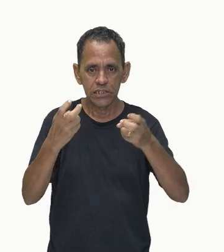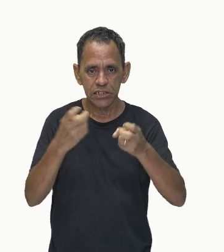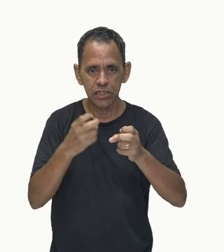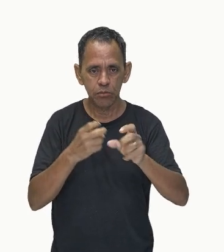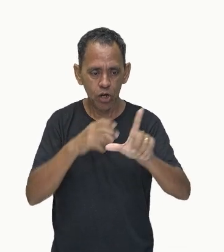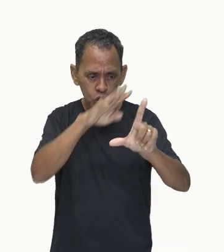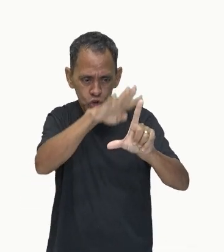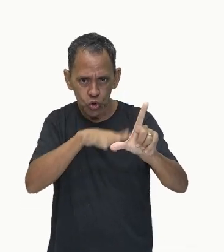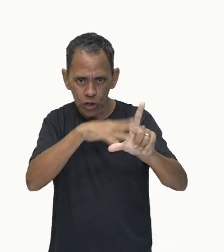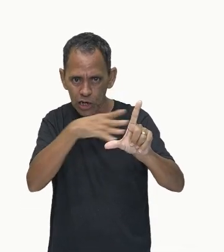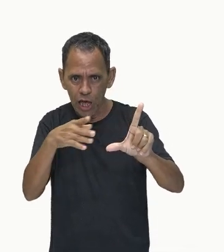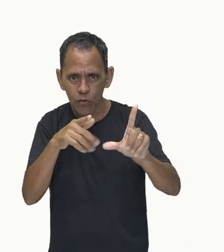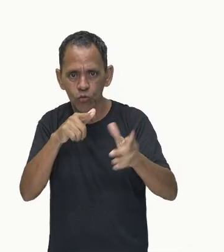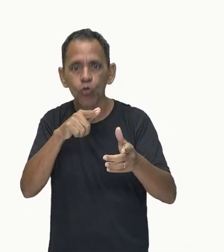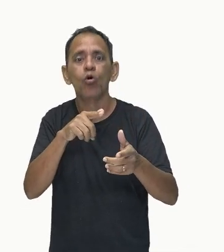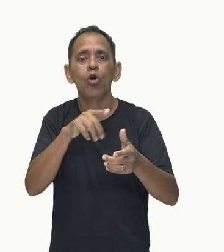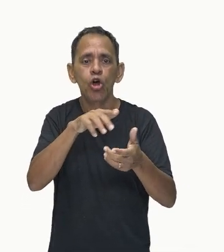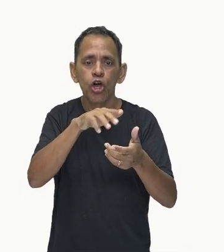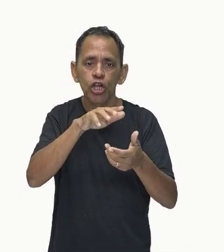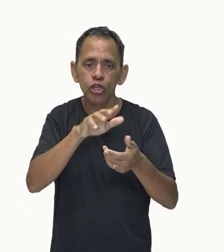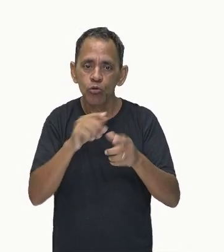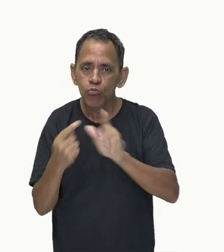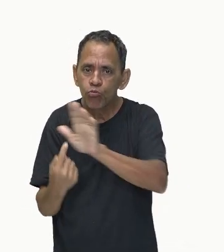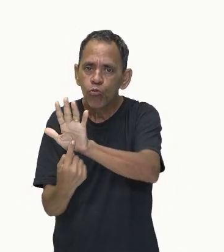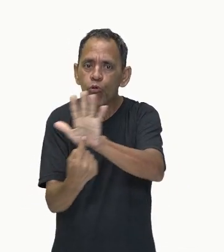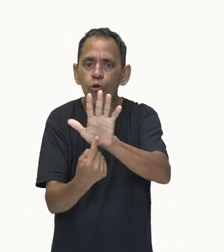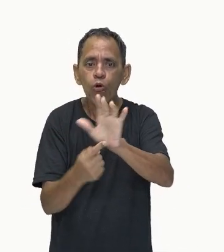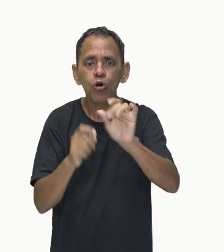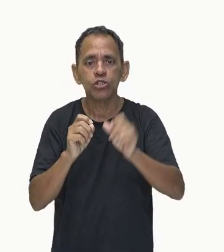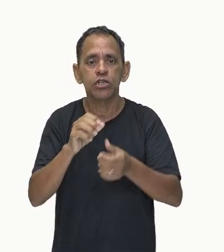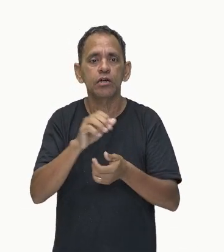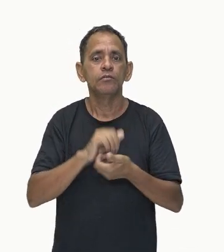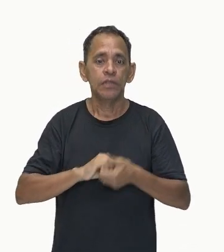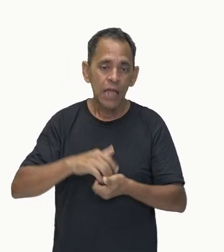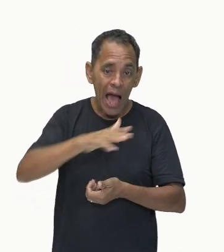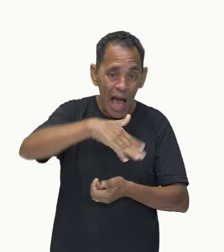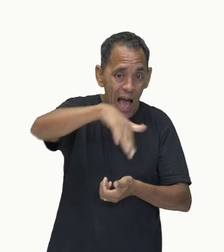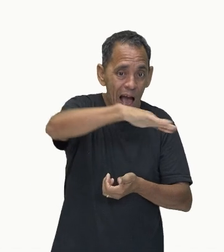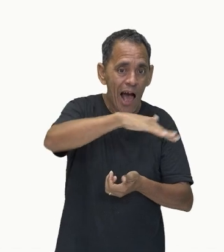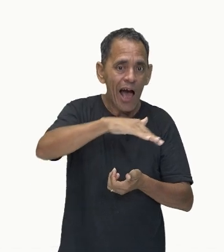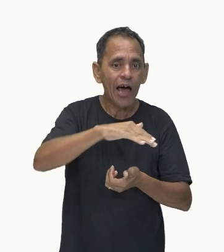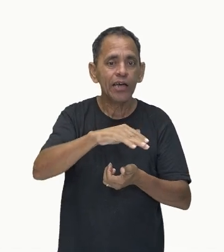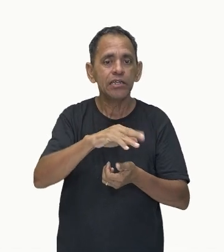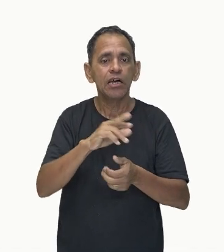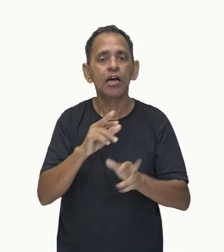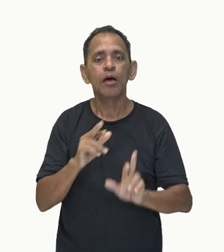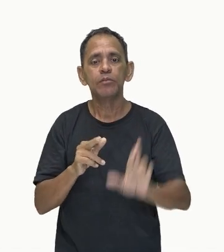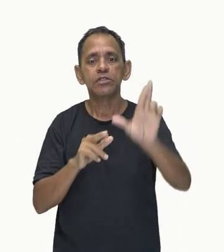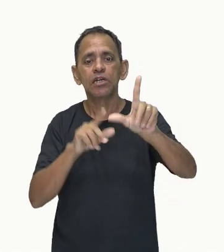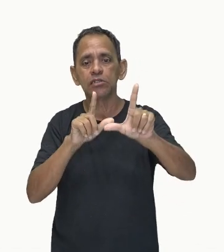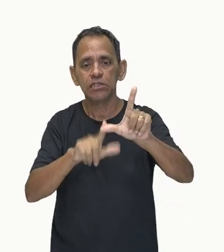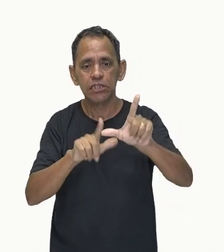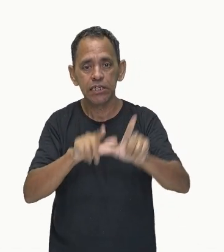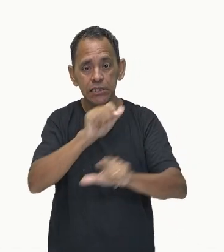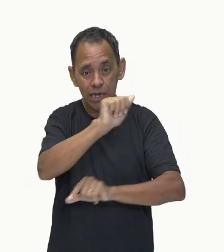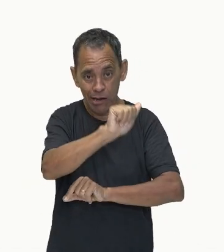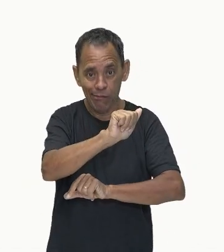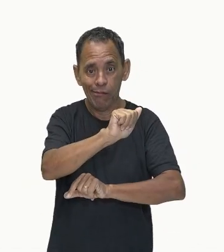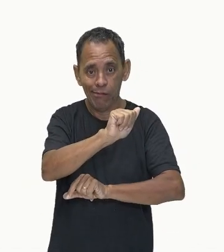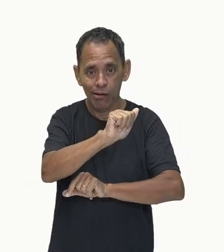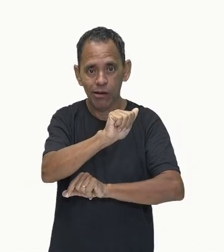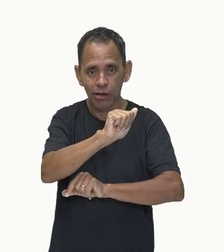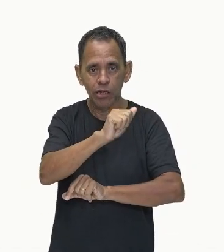área, pessoal, essa área aqui, essa área, ela é